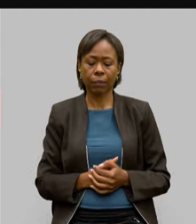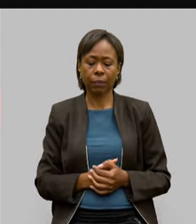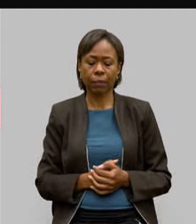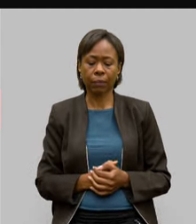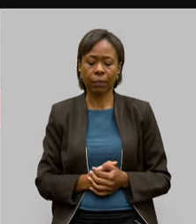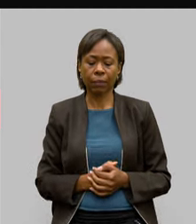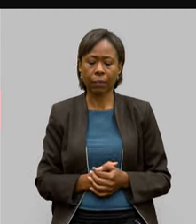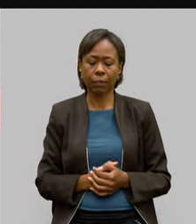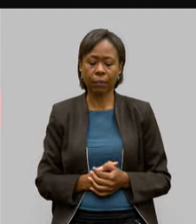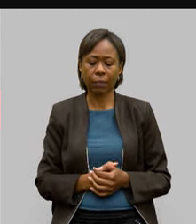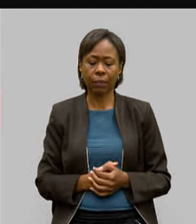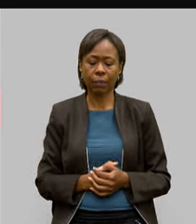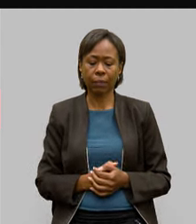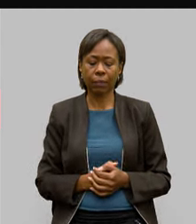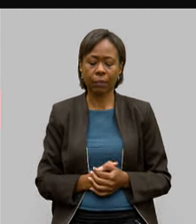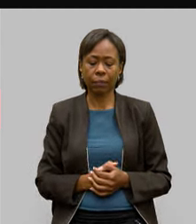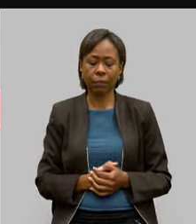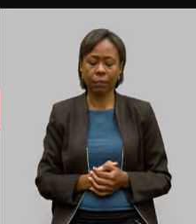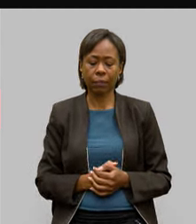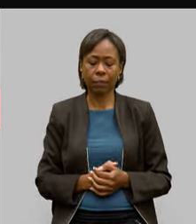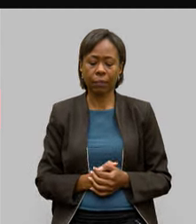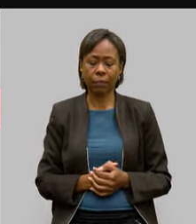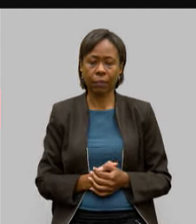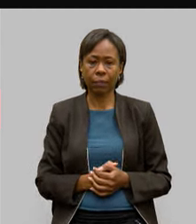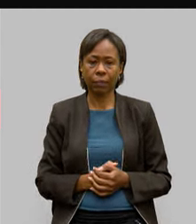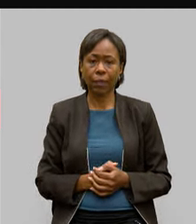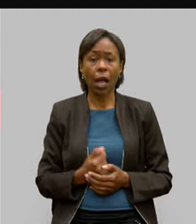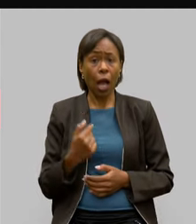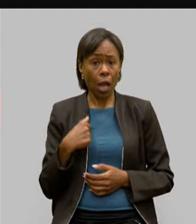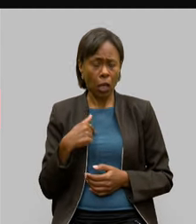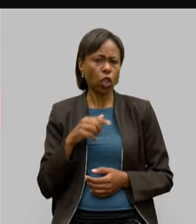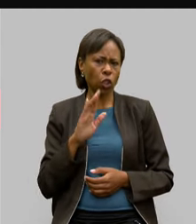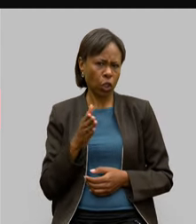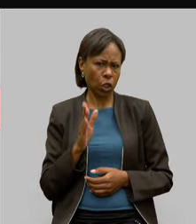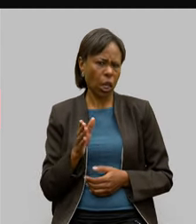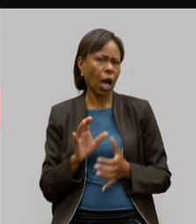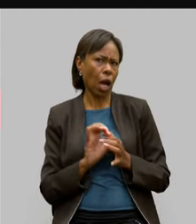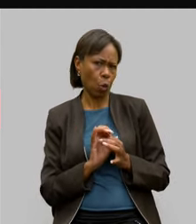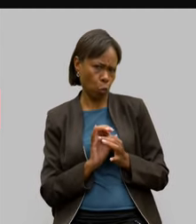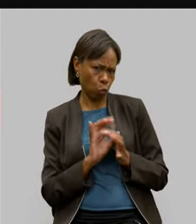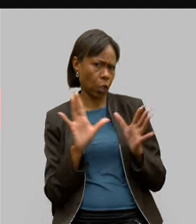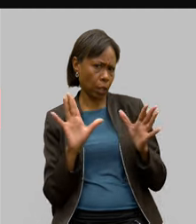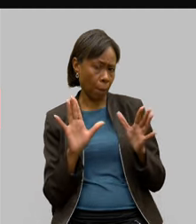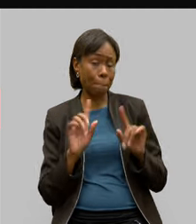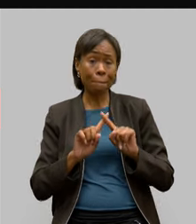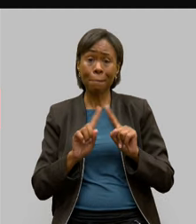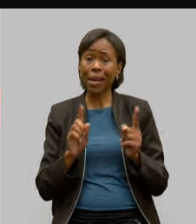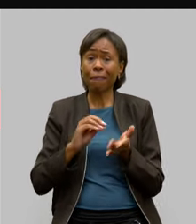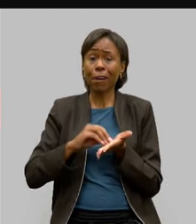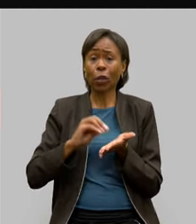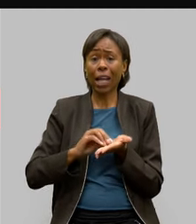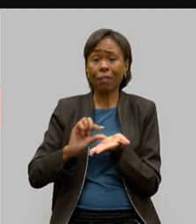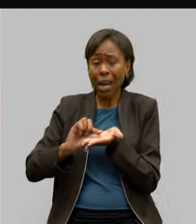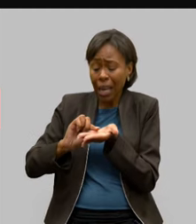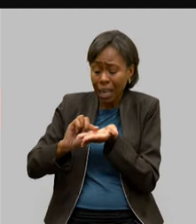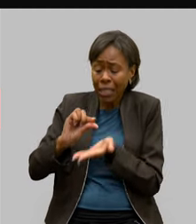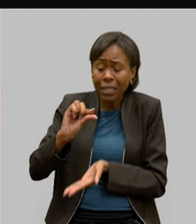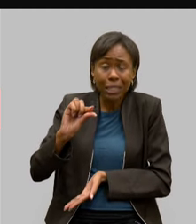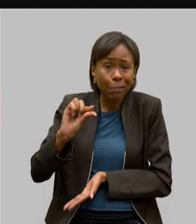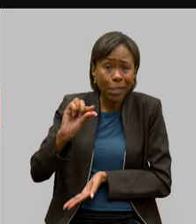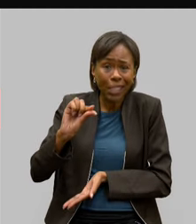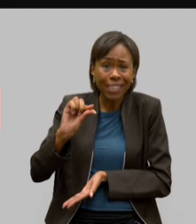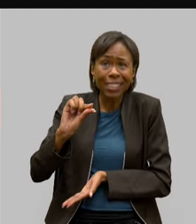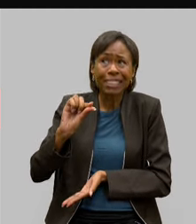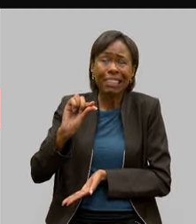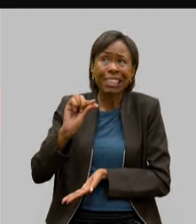E aí vem o dilema né eu tinha autorização mas eu não tinha sementes e importar semente agora a Pou fo gente falou dos